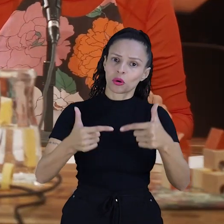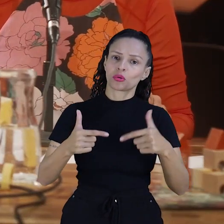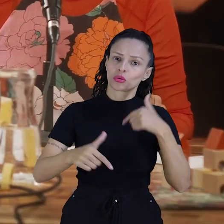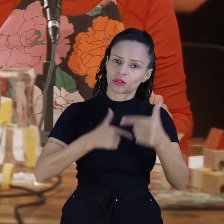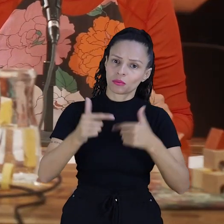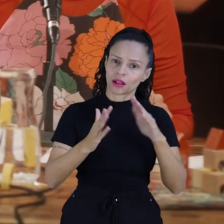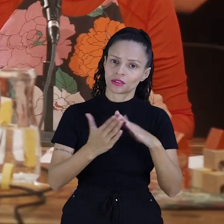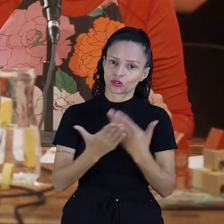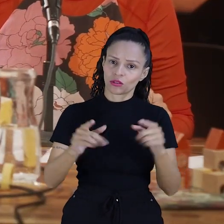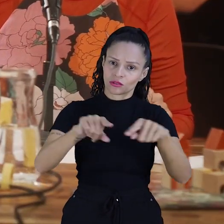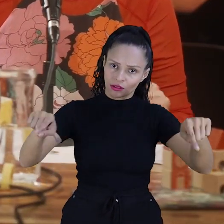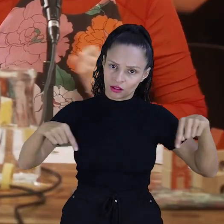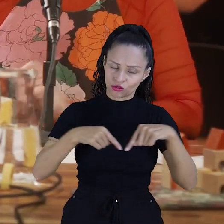aula.